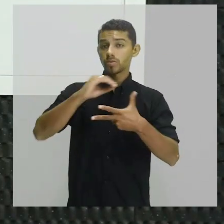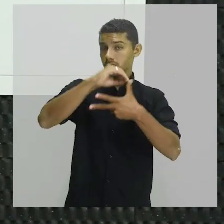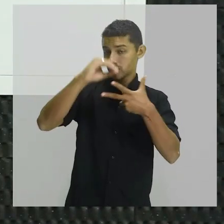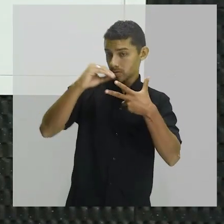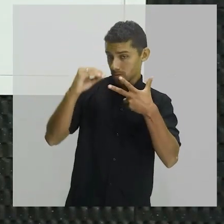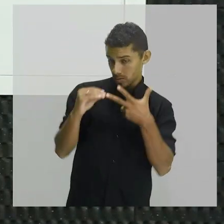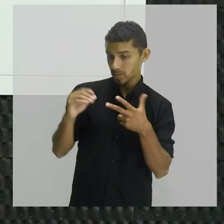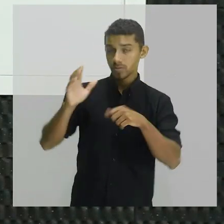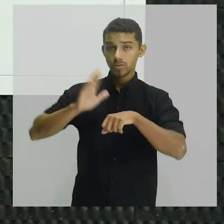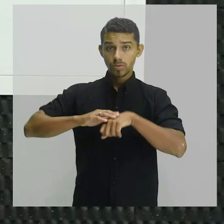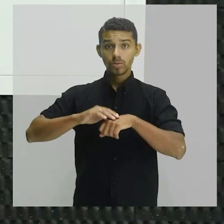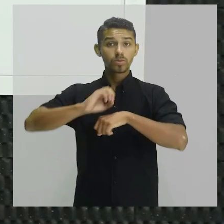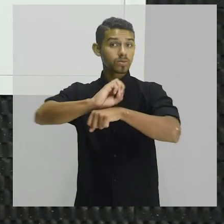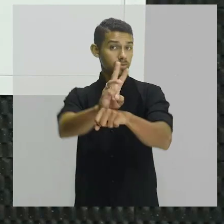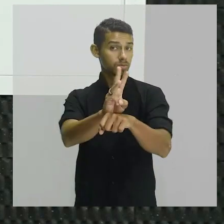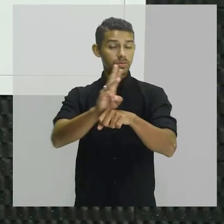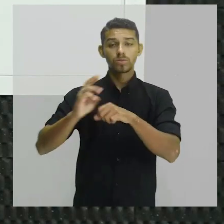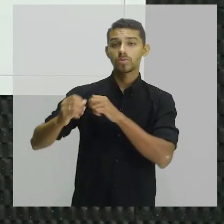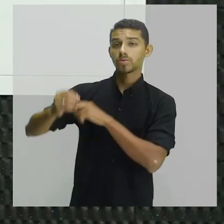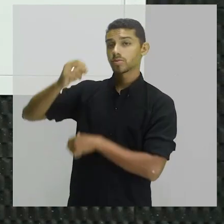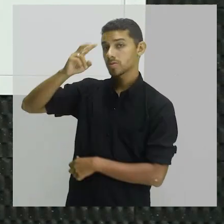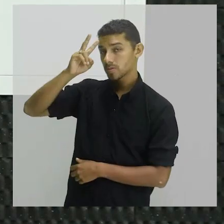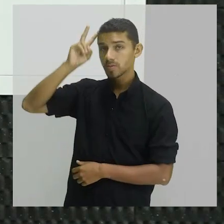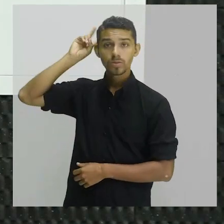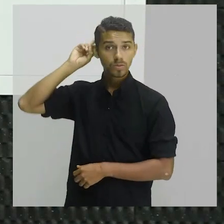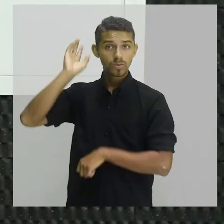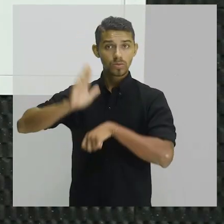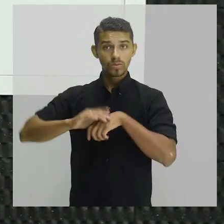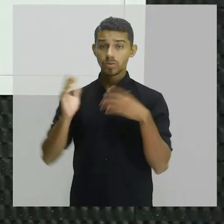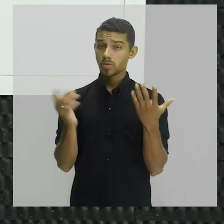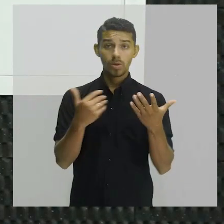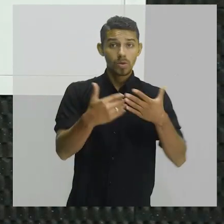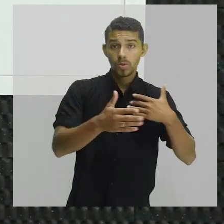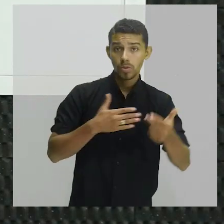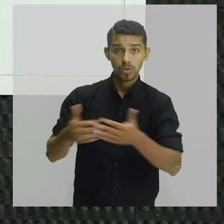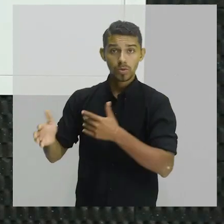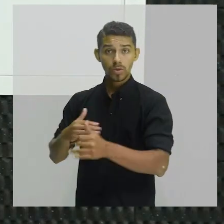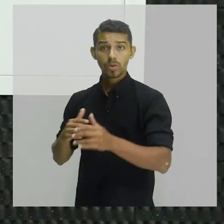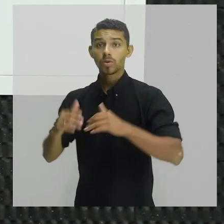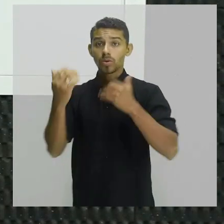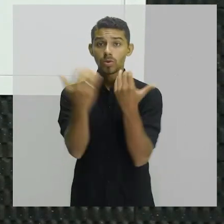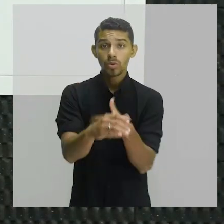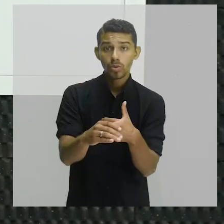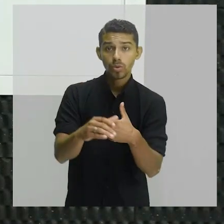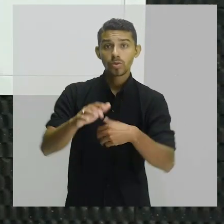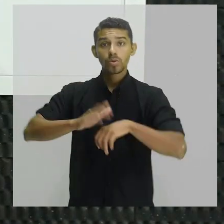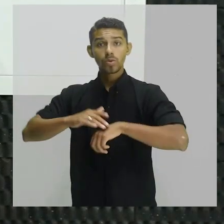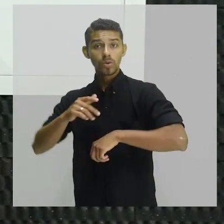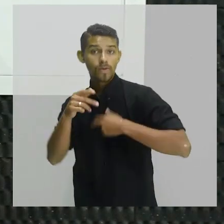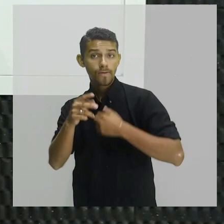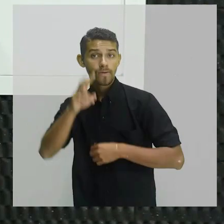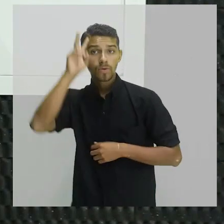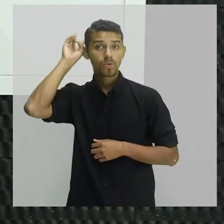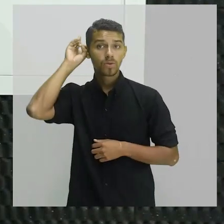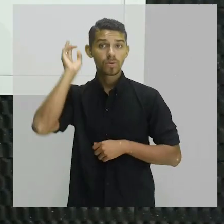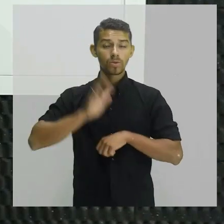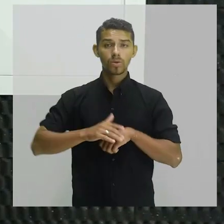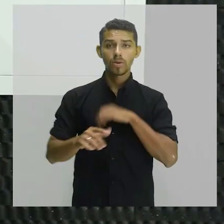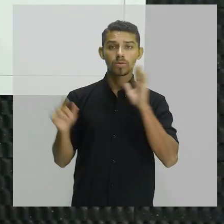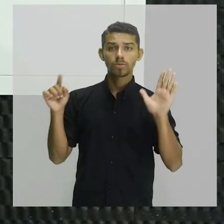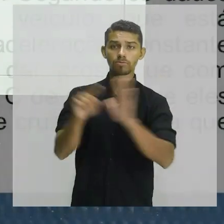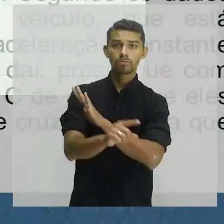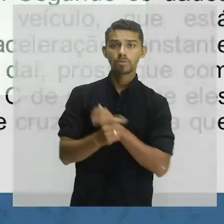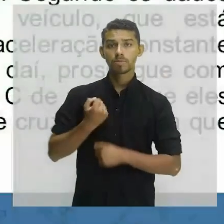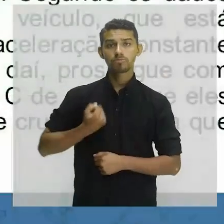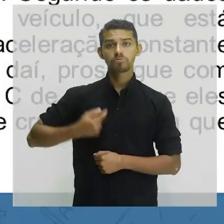ok? Mas isso aqui pode ser preparatório para qualquer vestibular, certo? Não só para esses dois. Então vamos para a primeira questão, né, sem perder tempo. Então